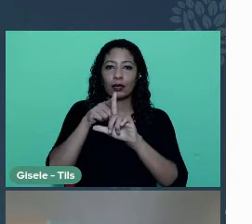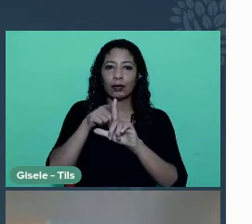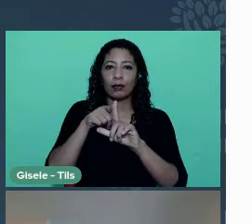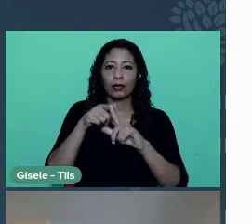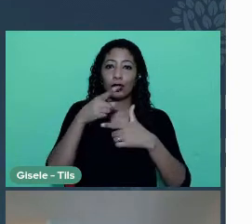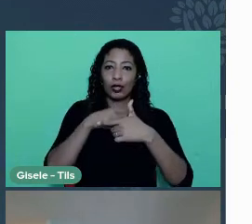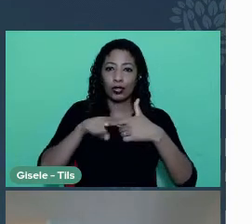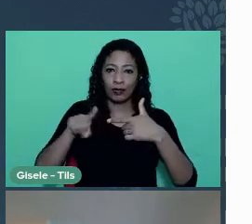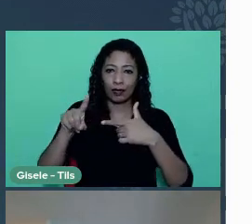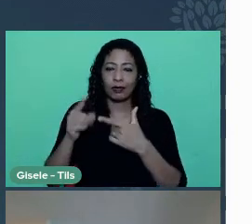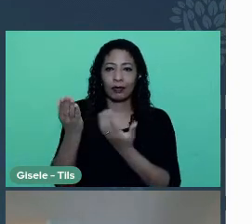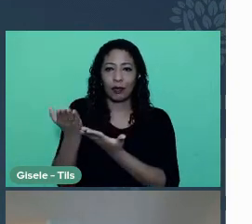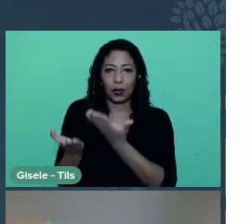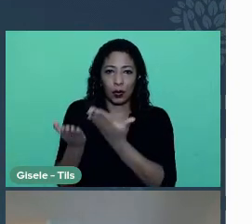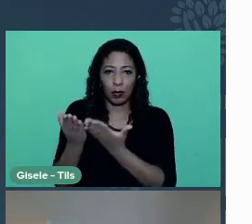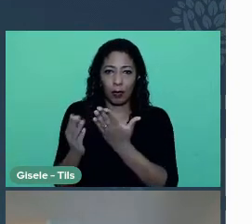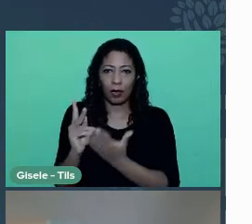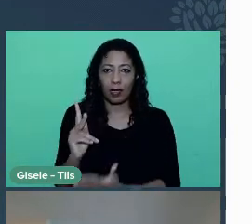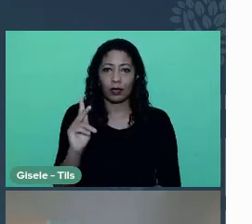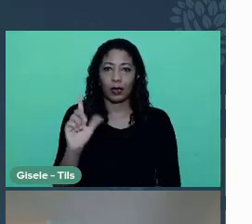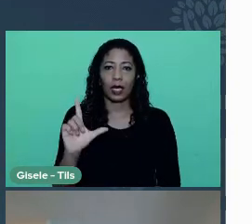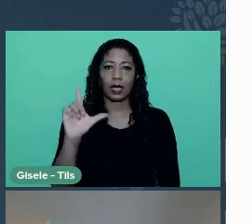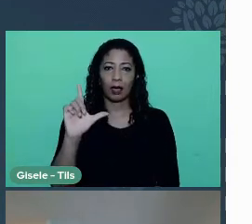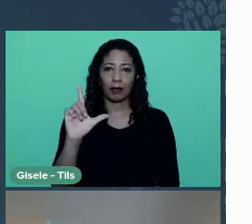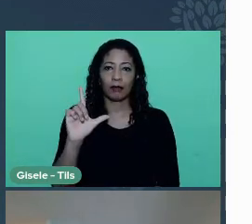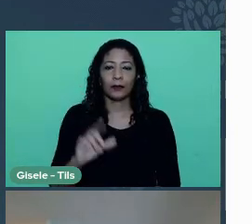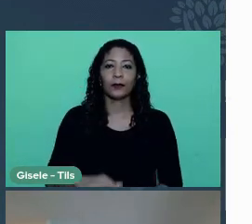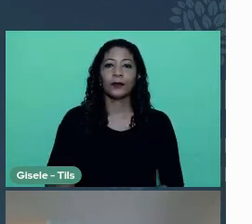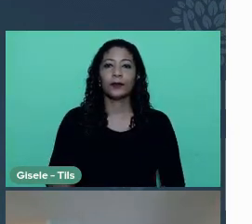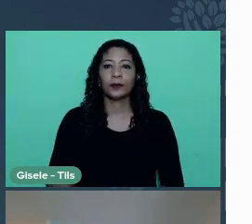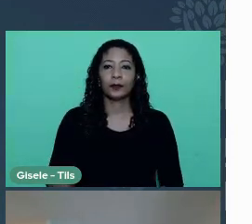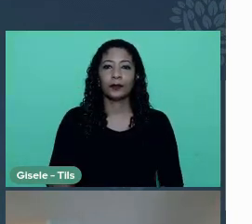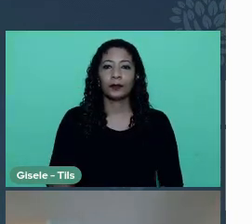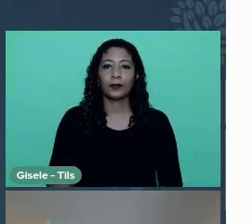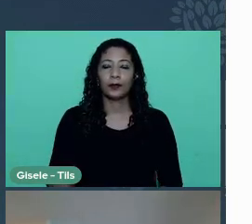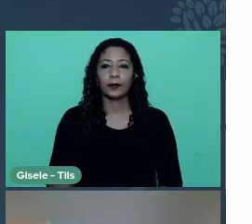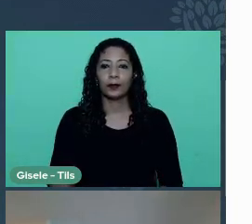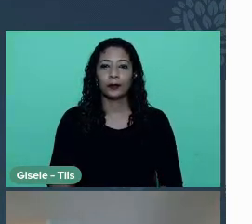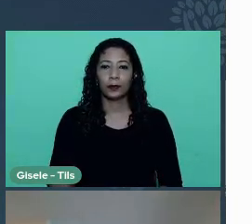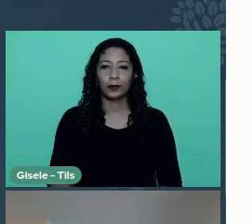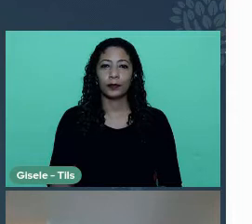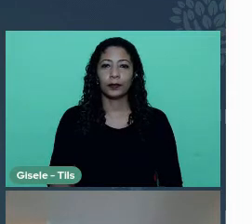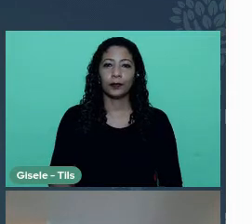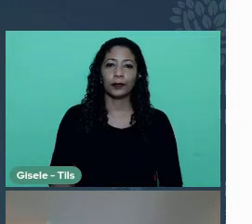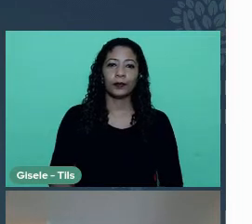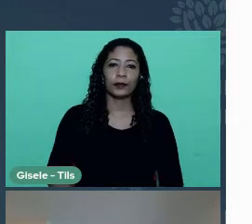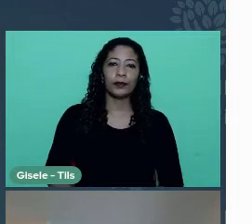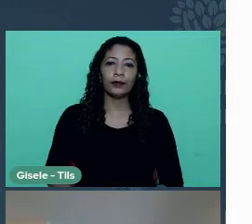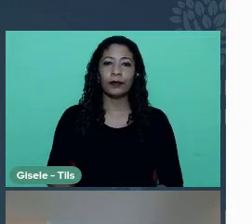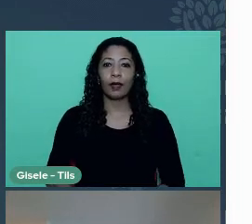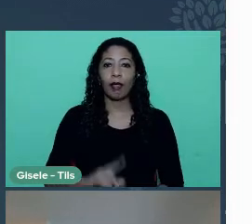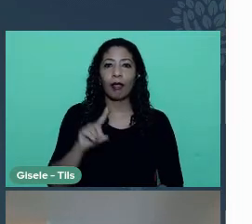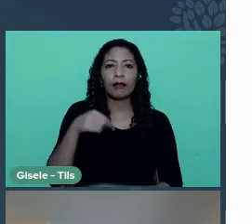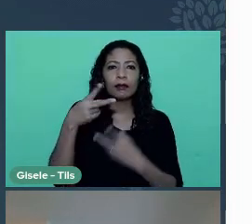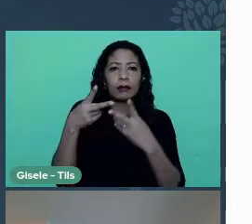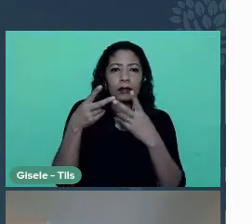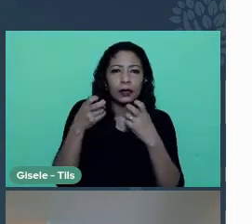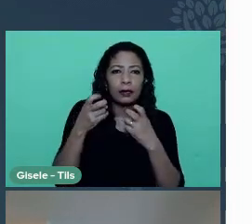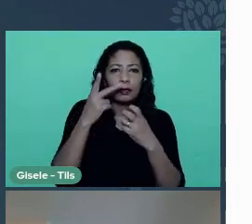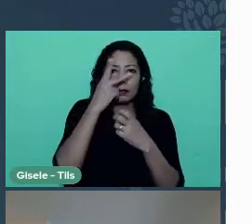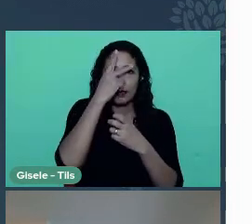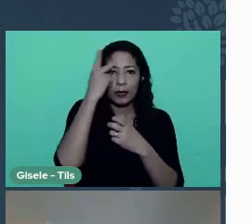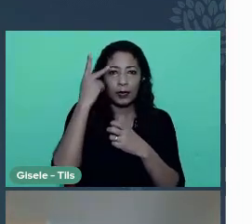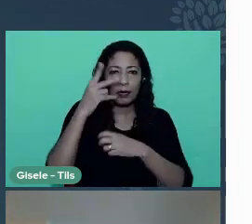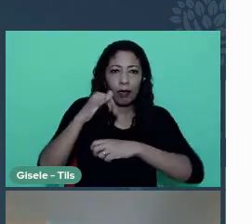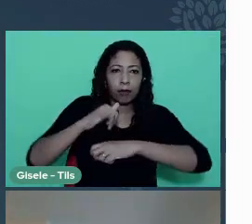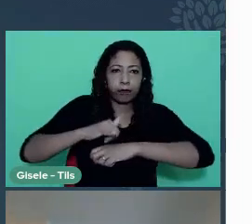em quilos ao quadrado, né? Então, a gente vê aqui claramente que pessoas que ficam